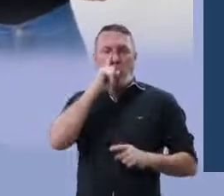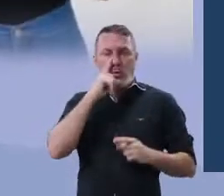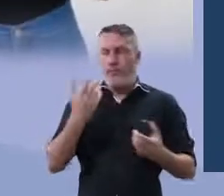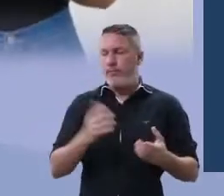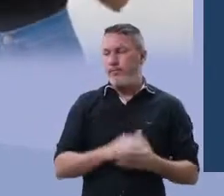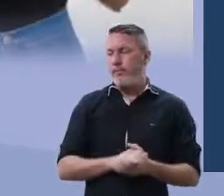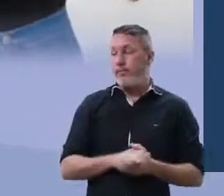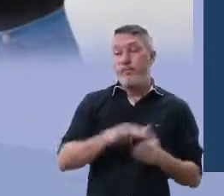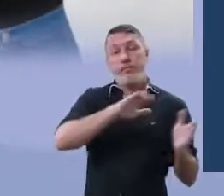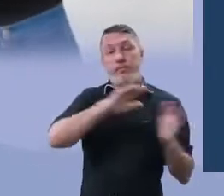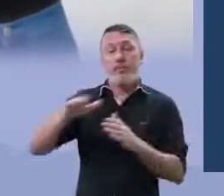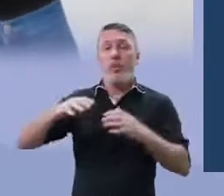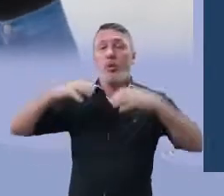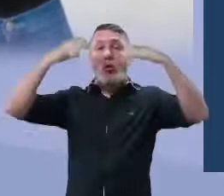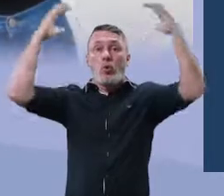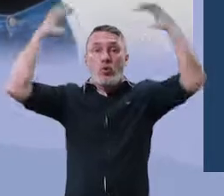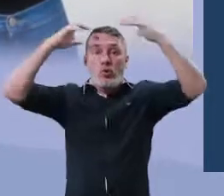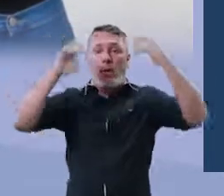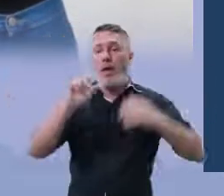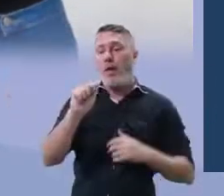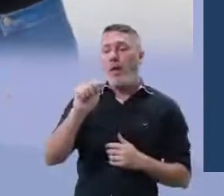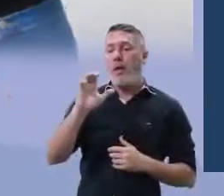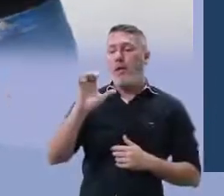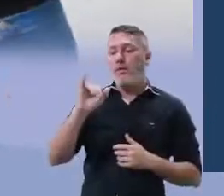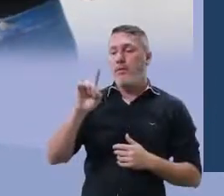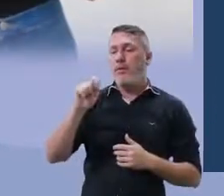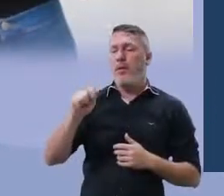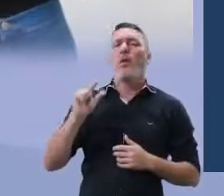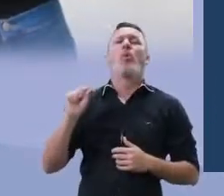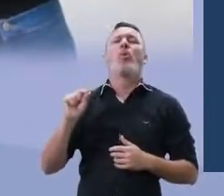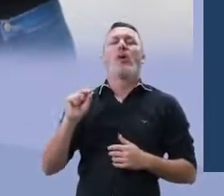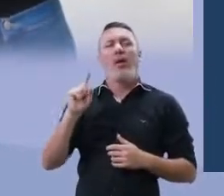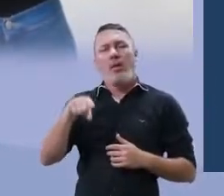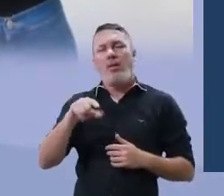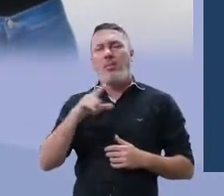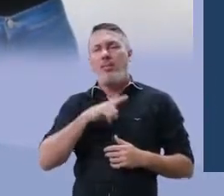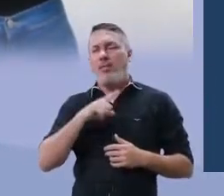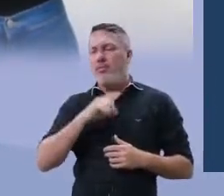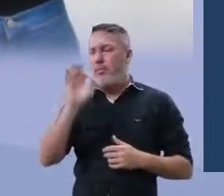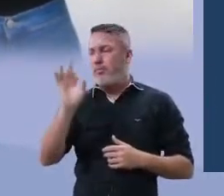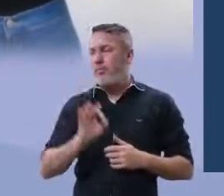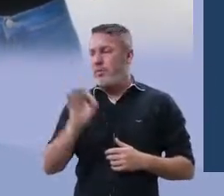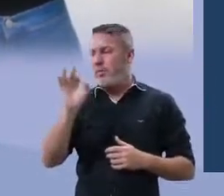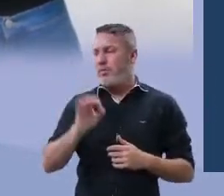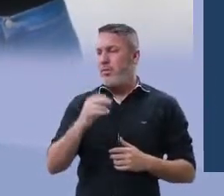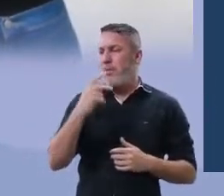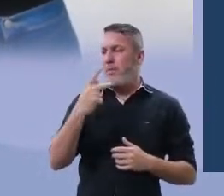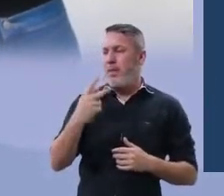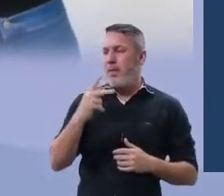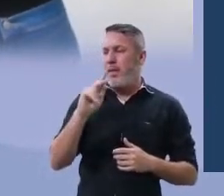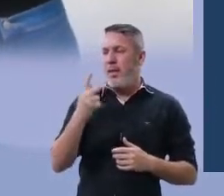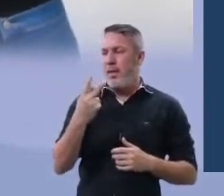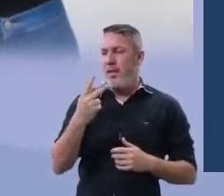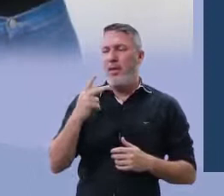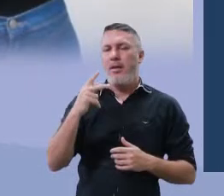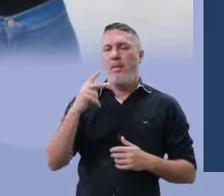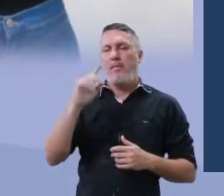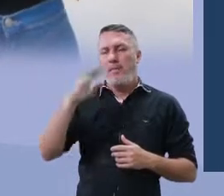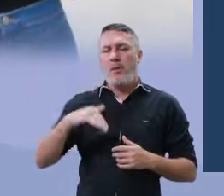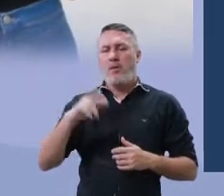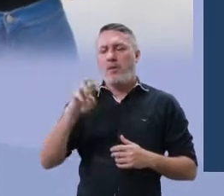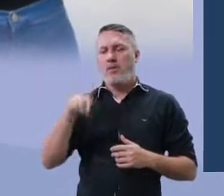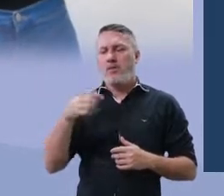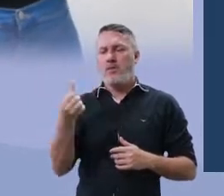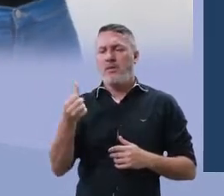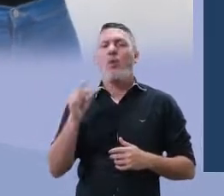indústrias. Além disso, a chuva ácida. São chuvas com pH inferior a 5, 5,6. O que